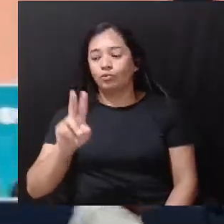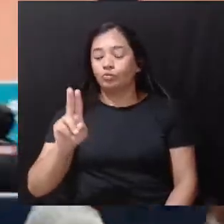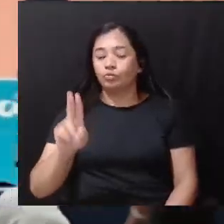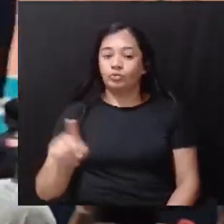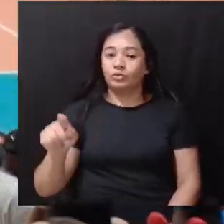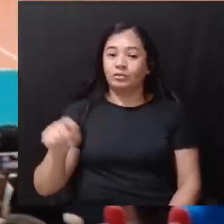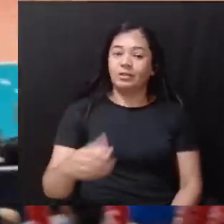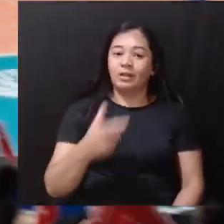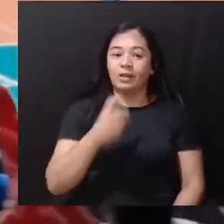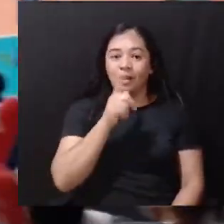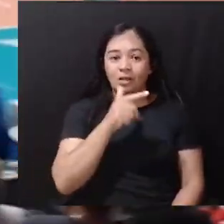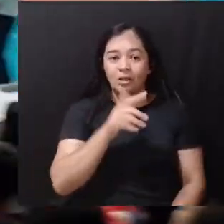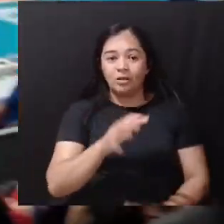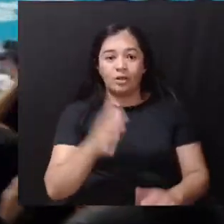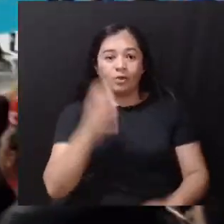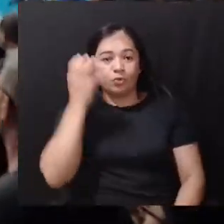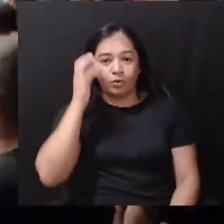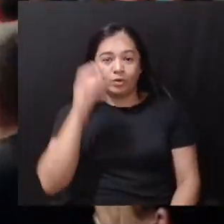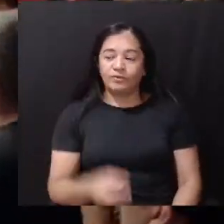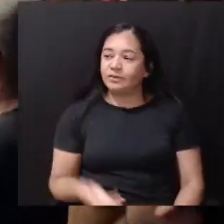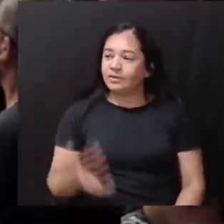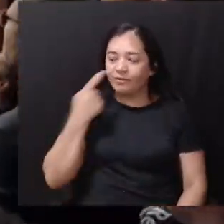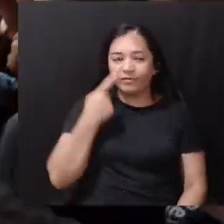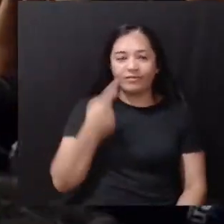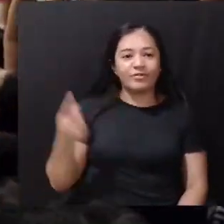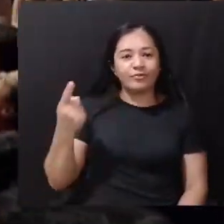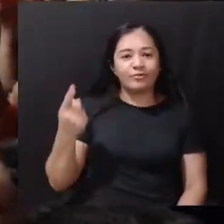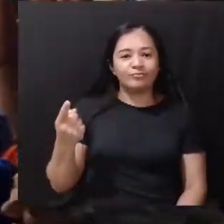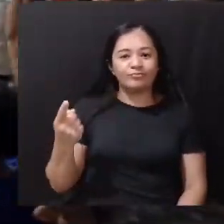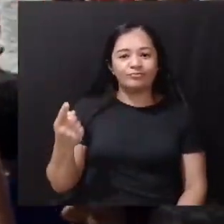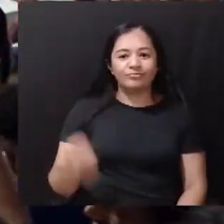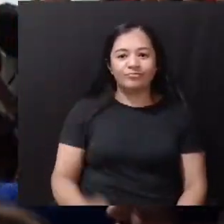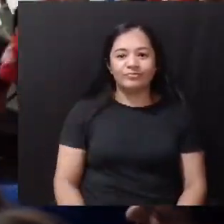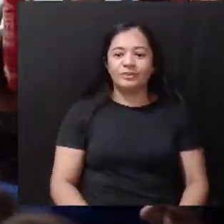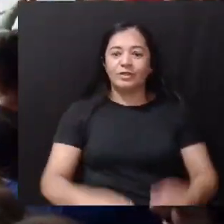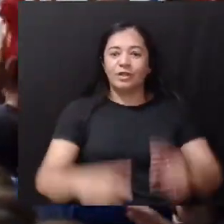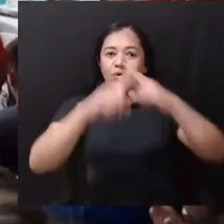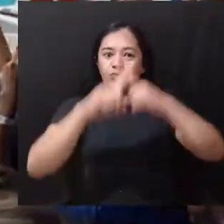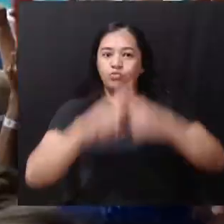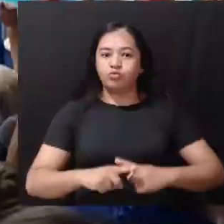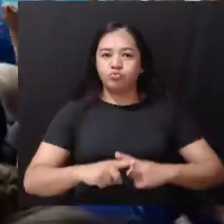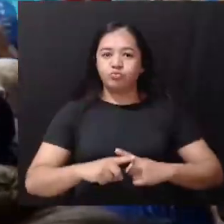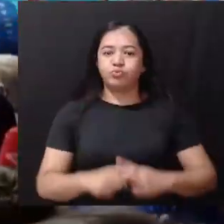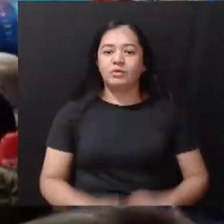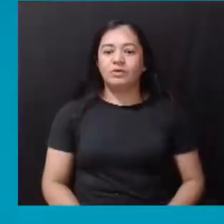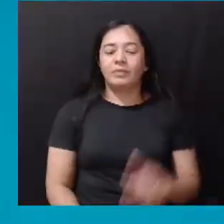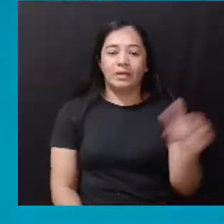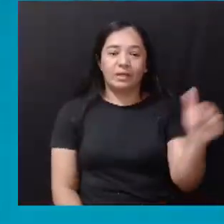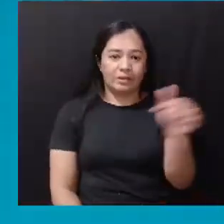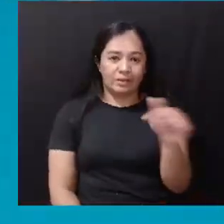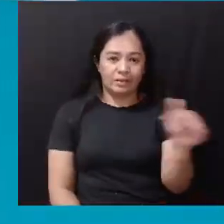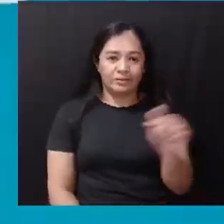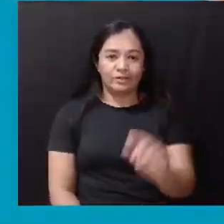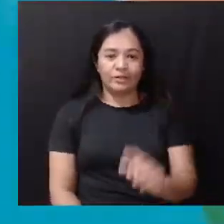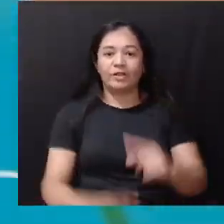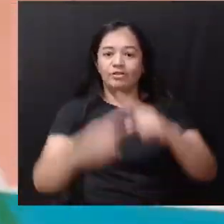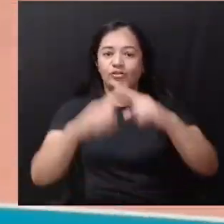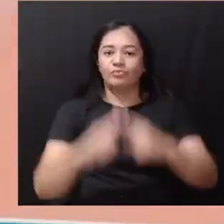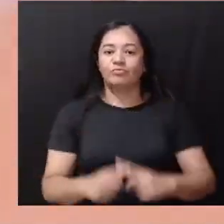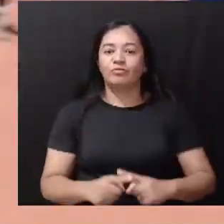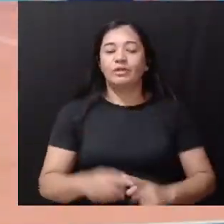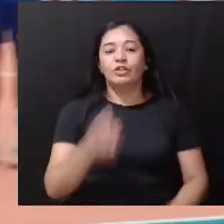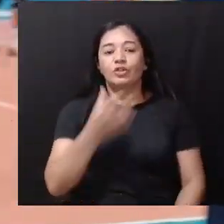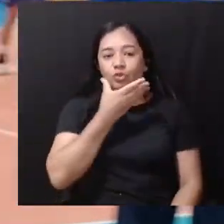as imagens aí do Valdecir Saraiva. Foi uma partida válida pela 7ª rodada da Superliga Masculina de Vôlei e